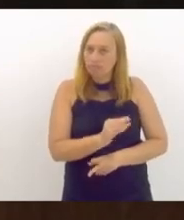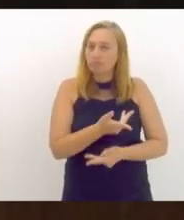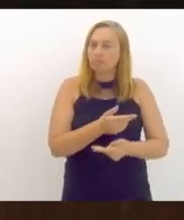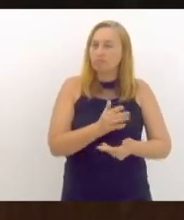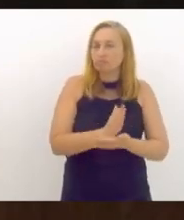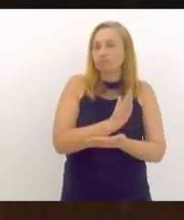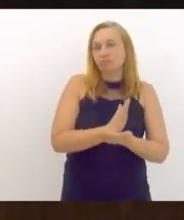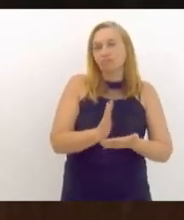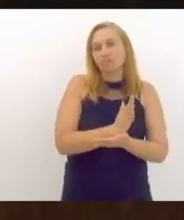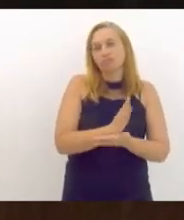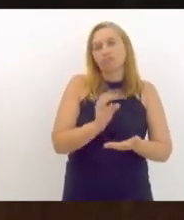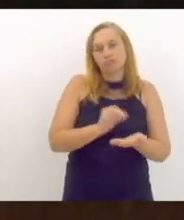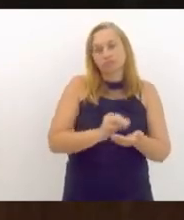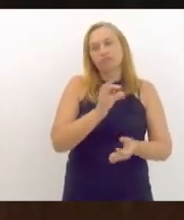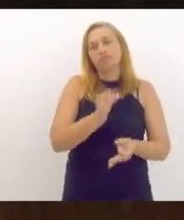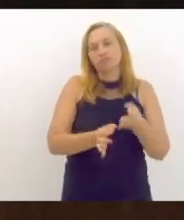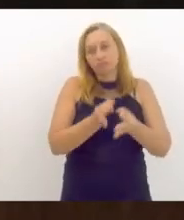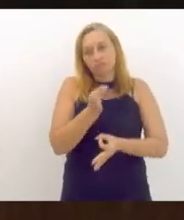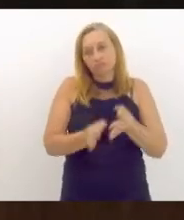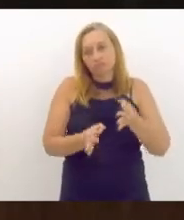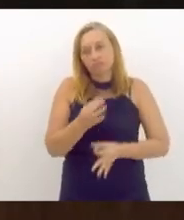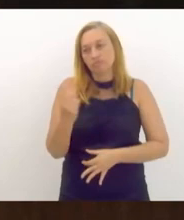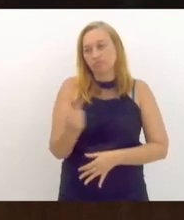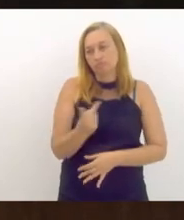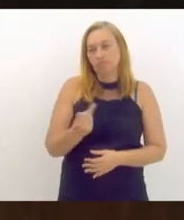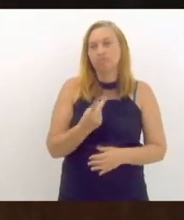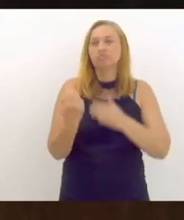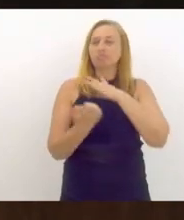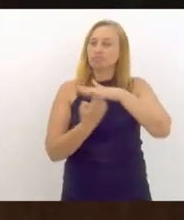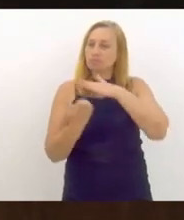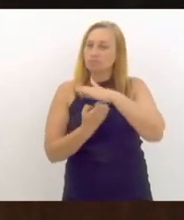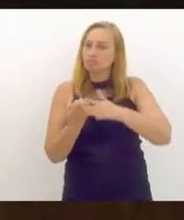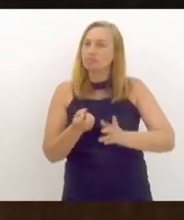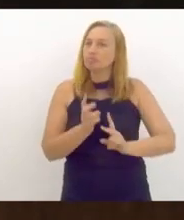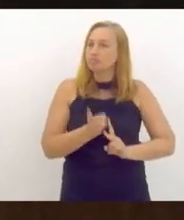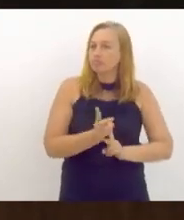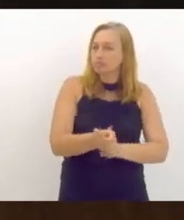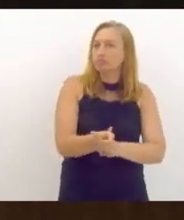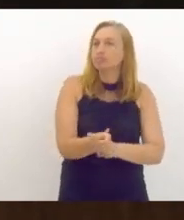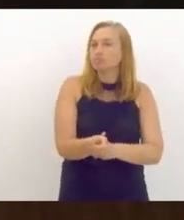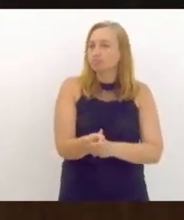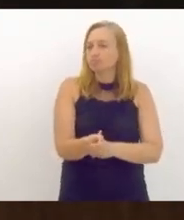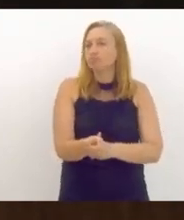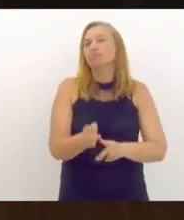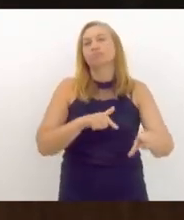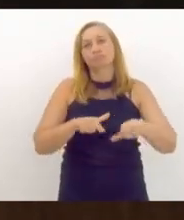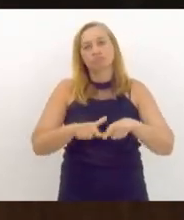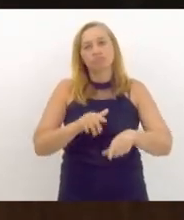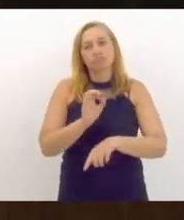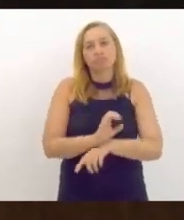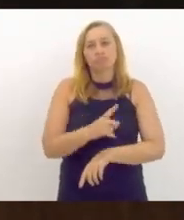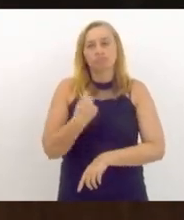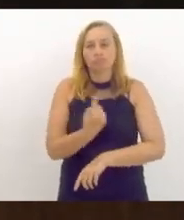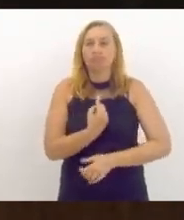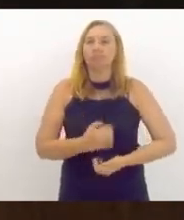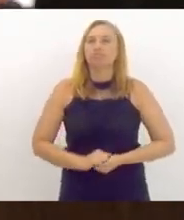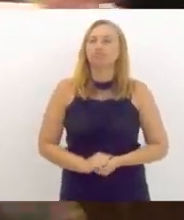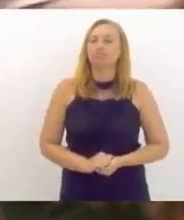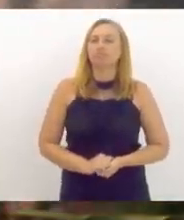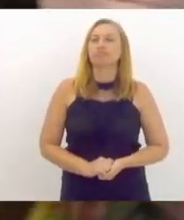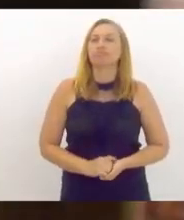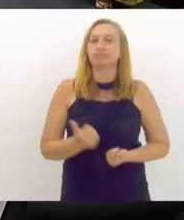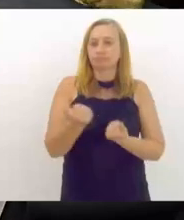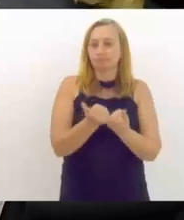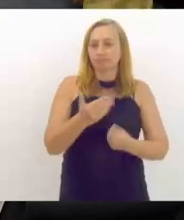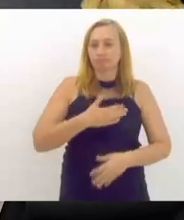vezes, uma injustiça muito grande que essas duas concessionárias permaneçam ainda atuando no nosso Estado. Conte com o